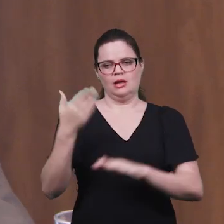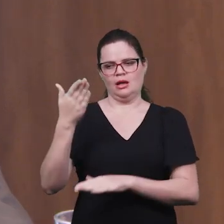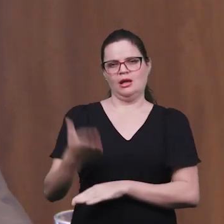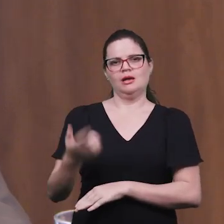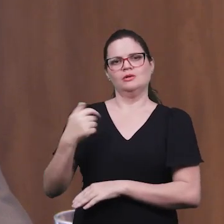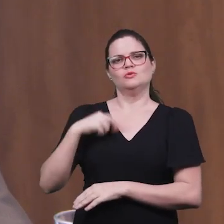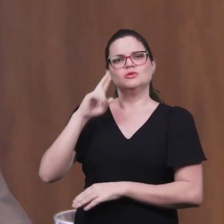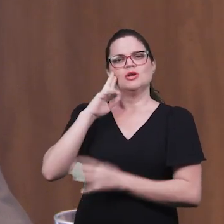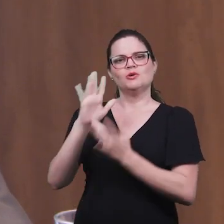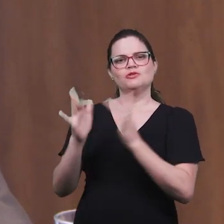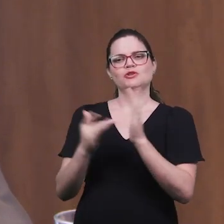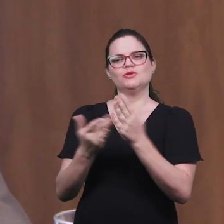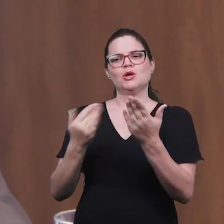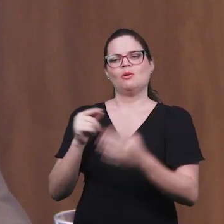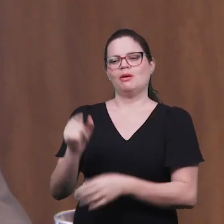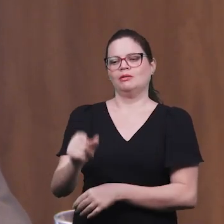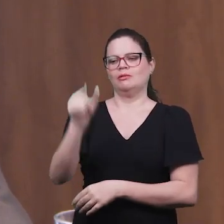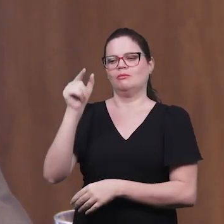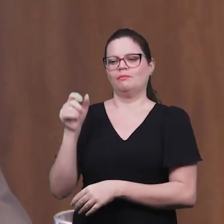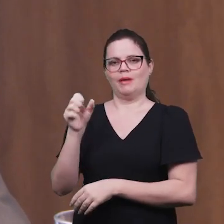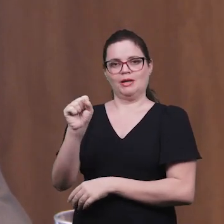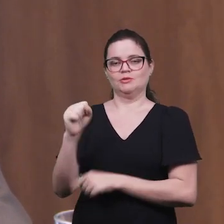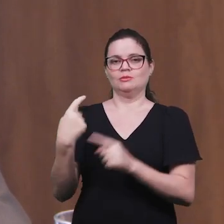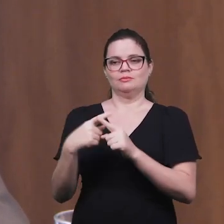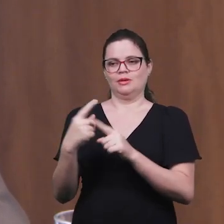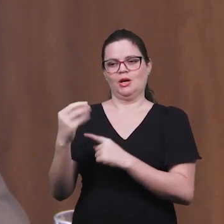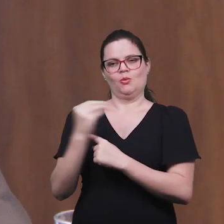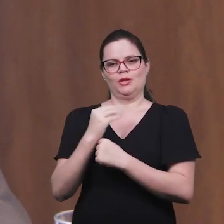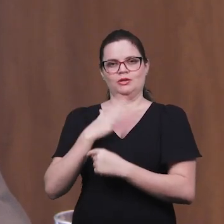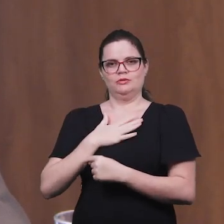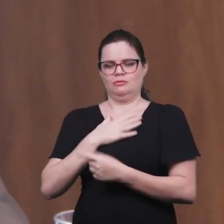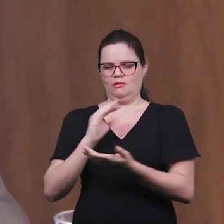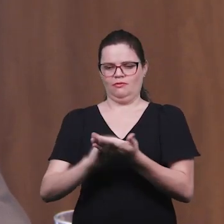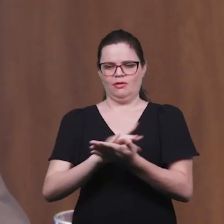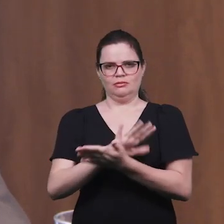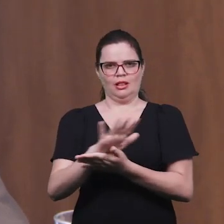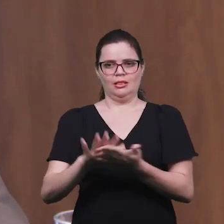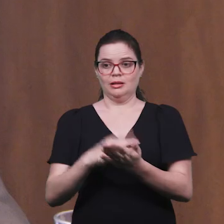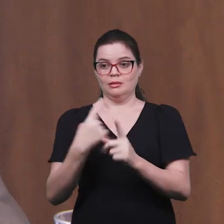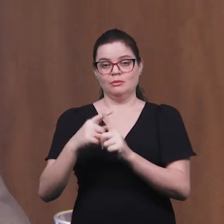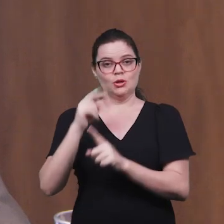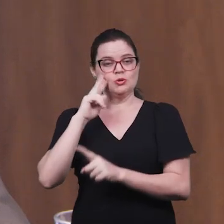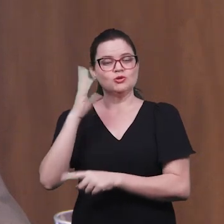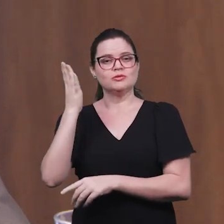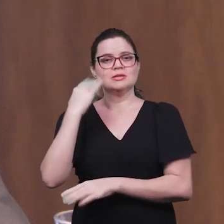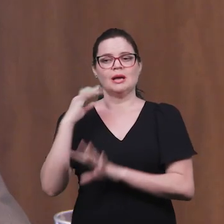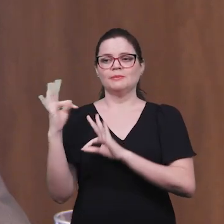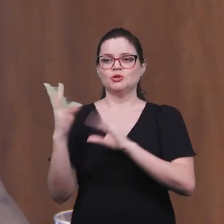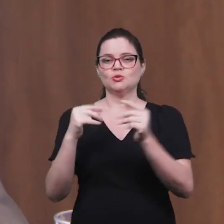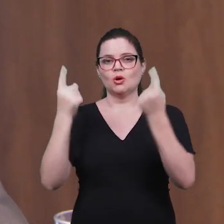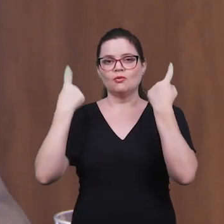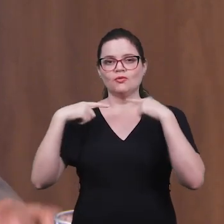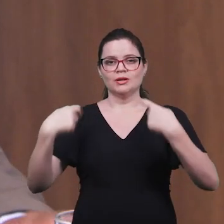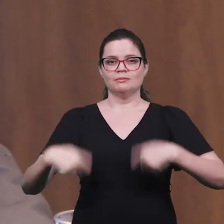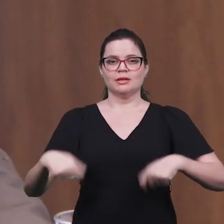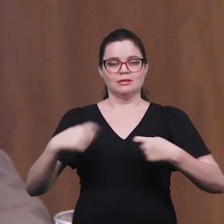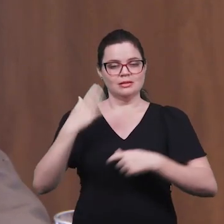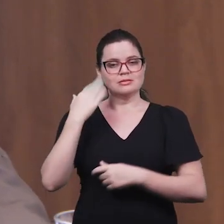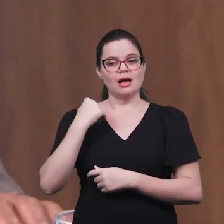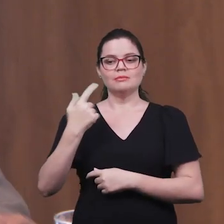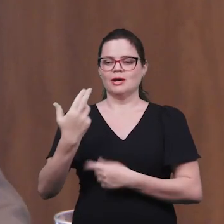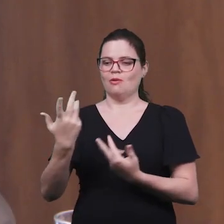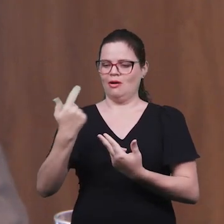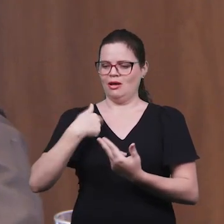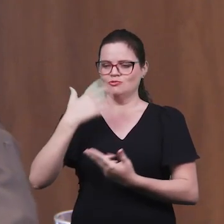nosso pastor e nada, quer dizer, Ele pensou em tudo. Tudo que a ovelha precisa para andar no caminho e chegar no céu,